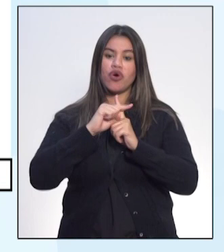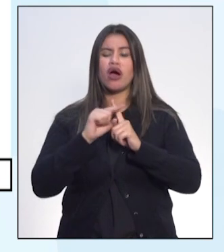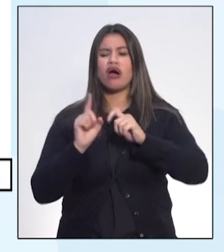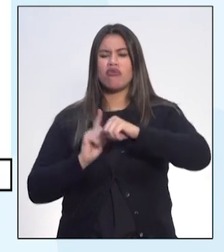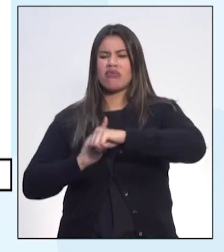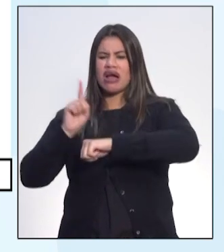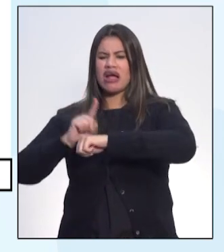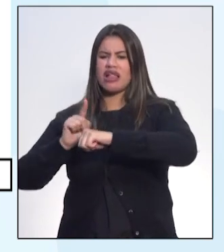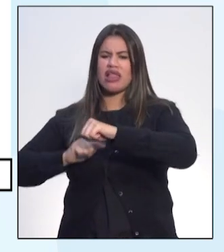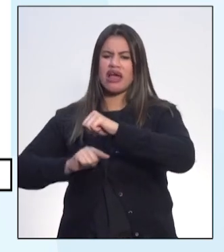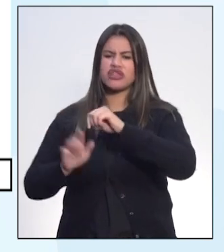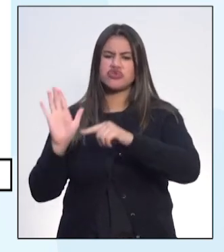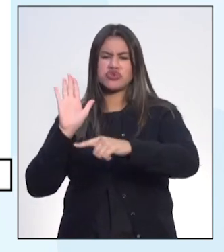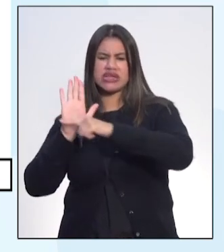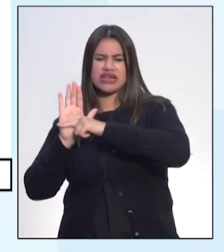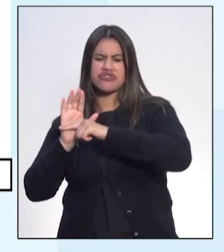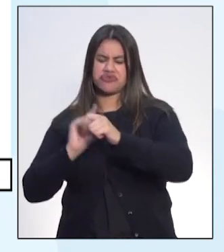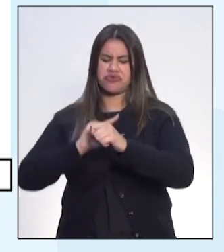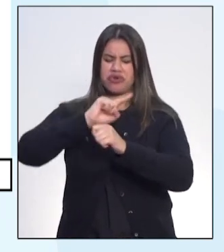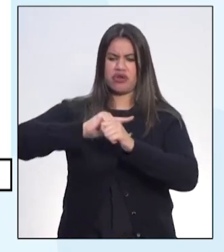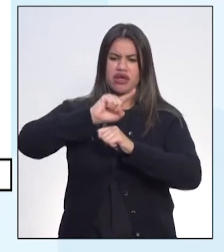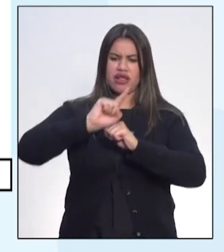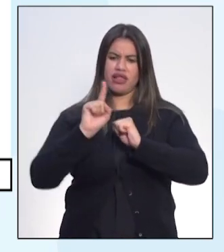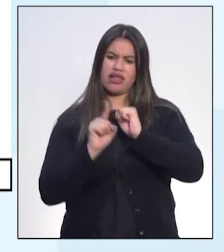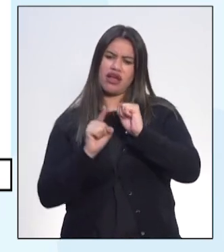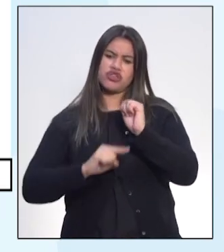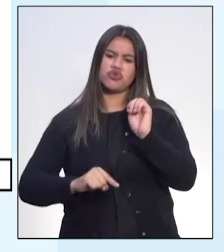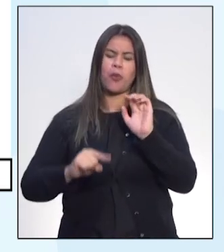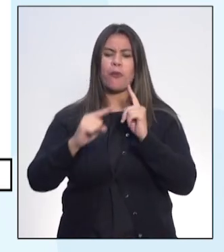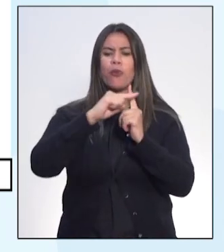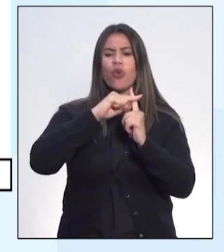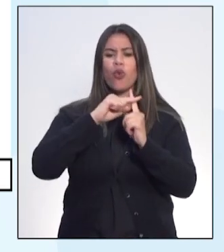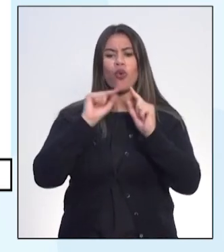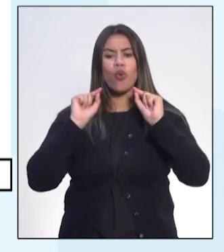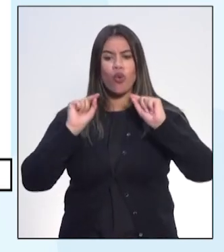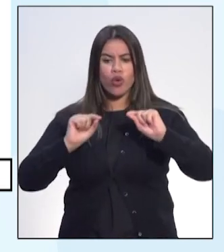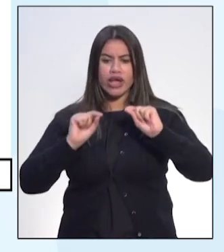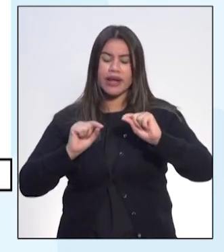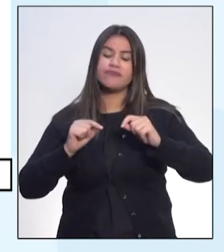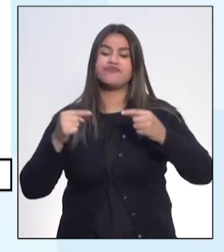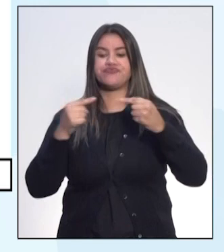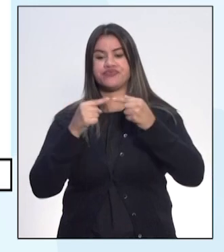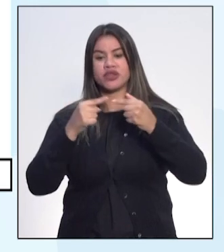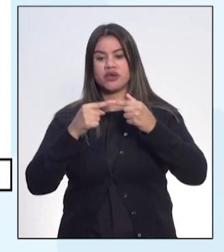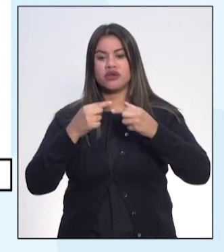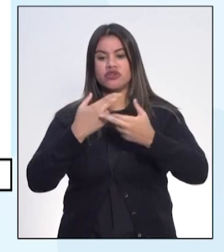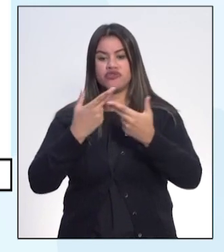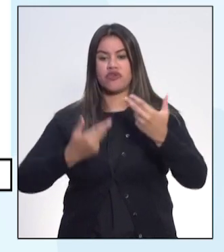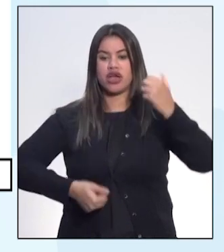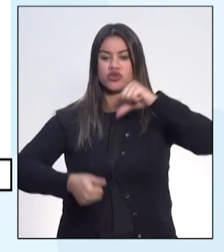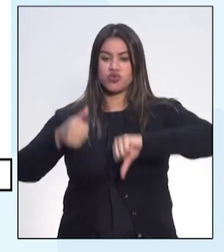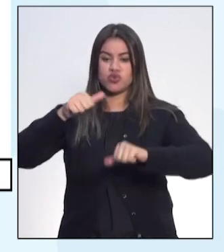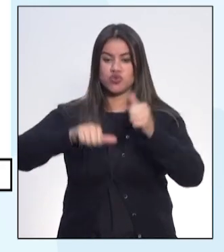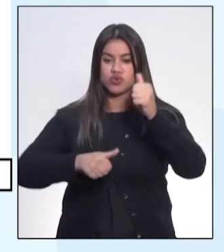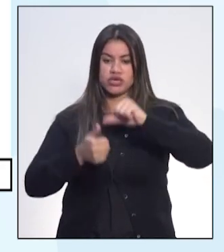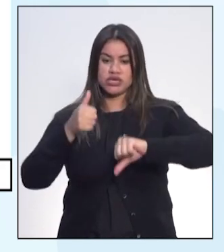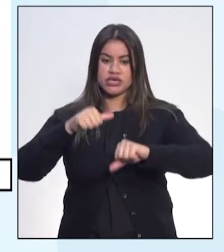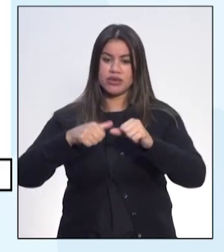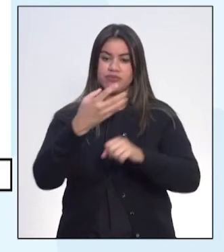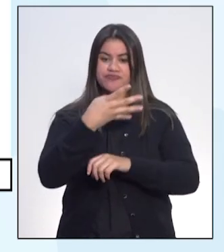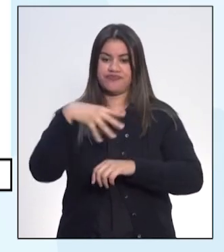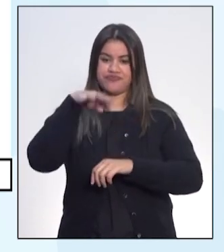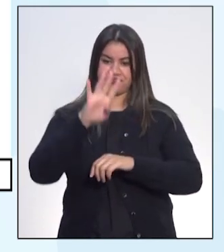eletronegatividade e eletronegatividade? São algumas propriedades da tabela que nós temos, dos elementos químicos, que foram colocados na tabela periódica, seguindo